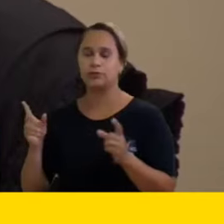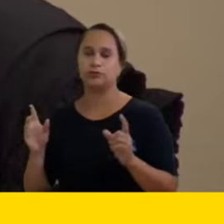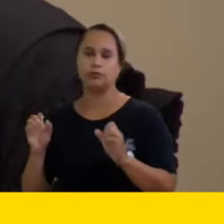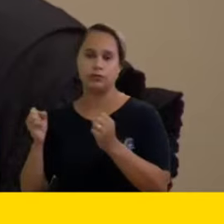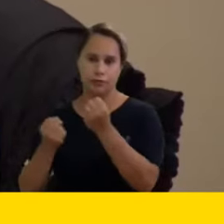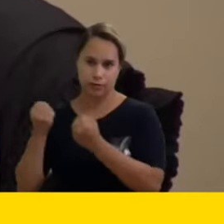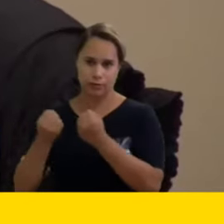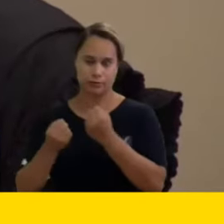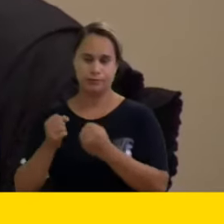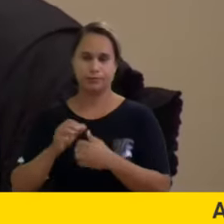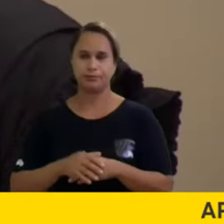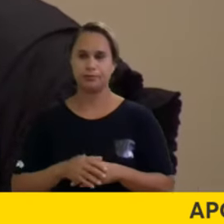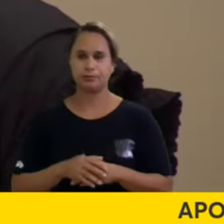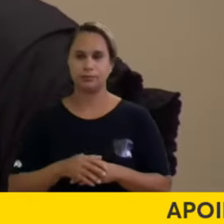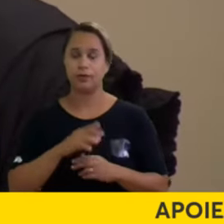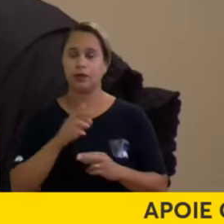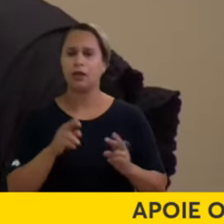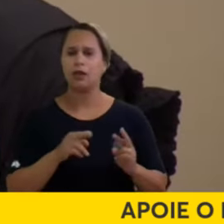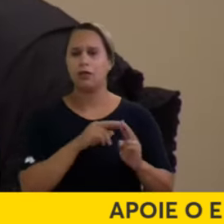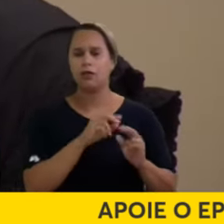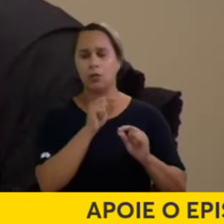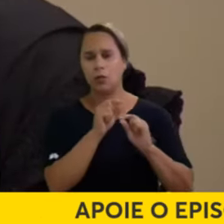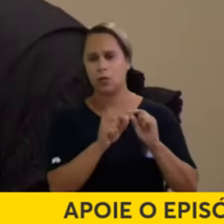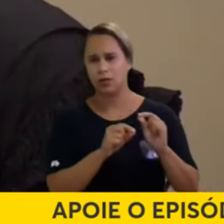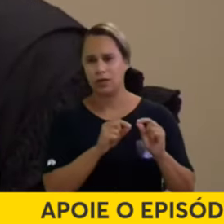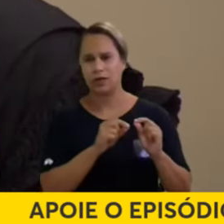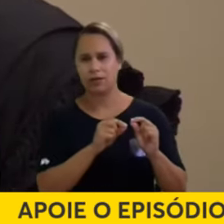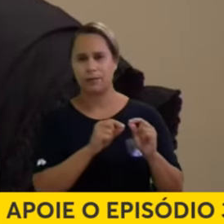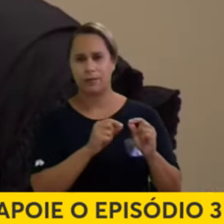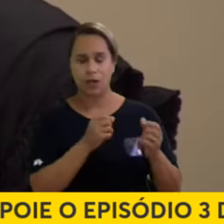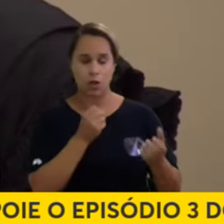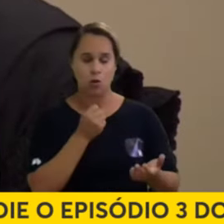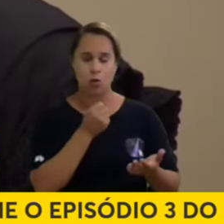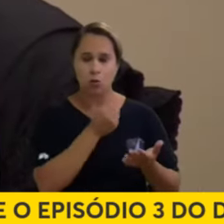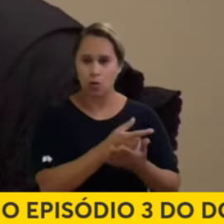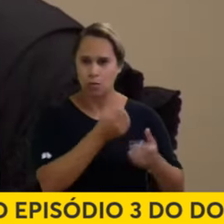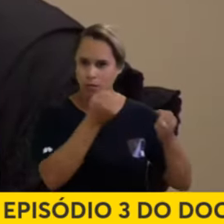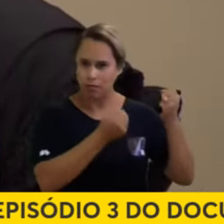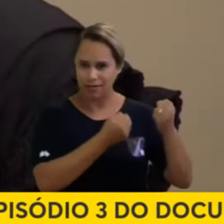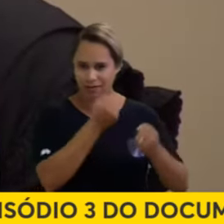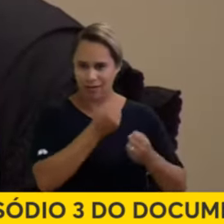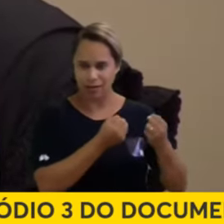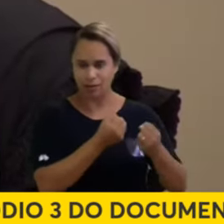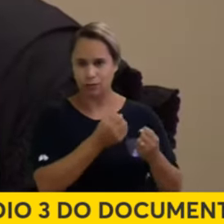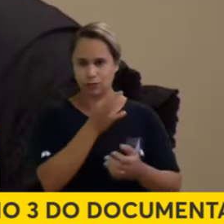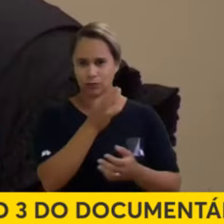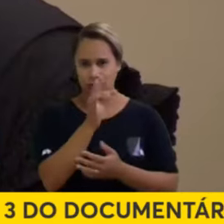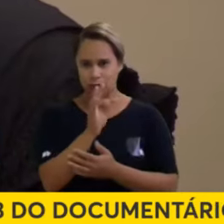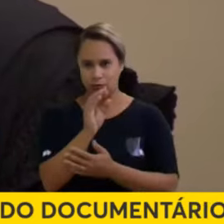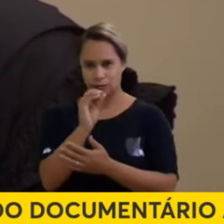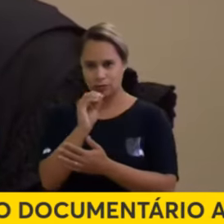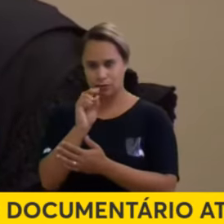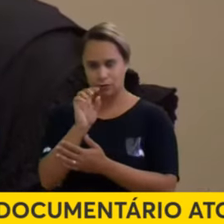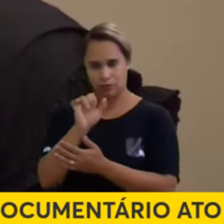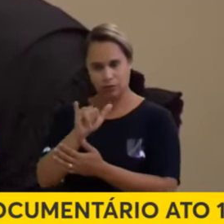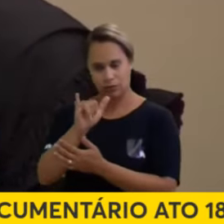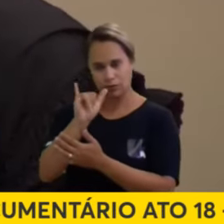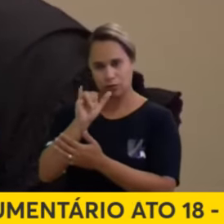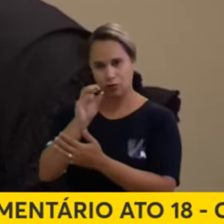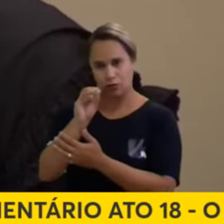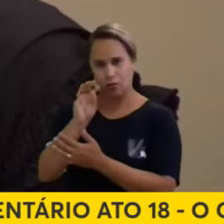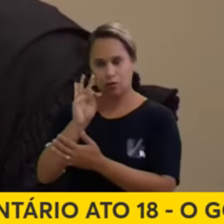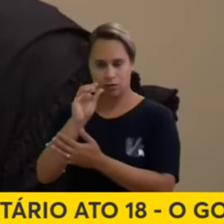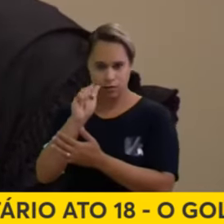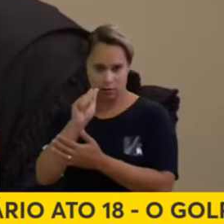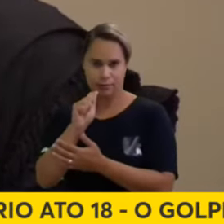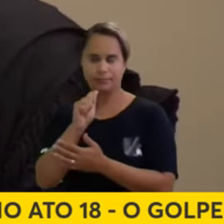Toyota blindado É certo que o serviço de blindagem de veículos tal qual o serviço de segurança particular por si só não possui qualquer relação com o